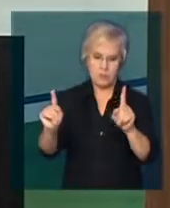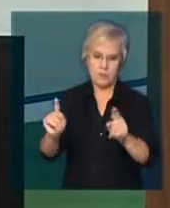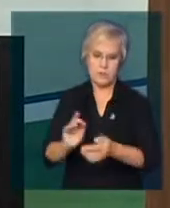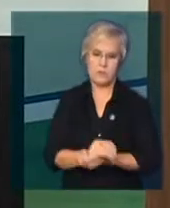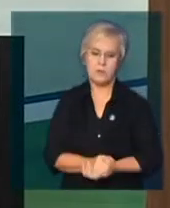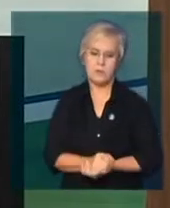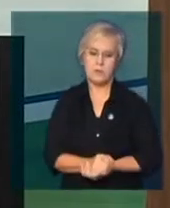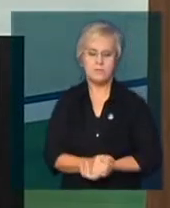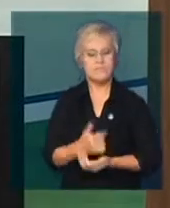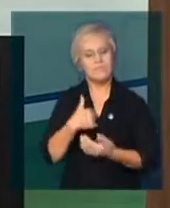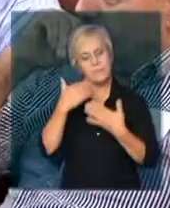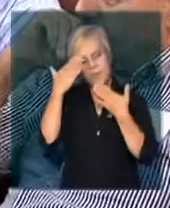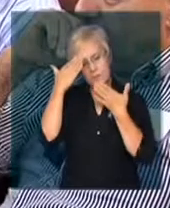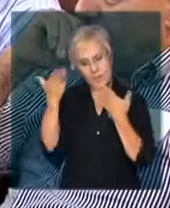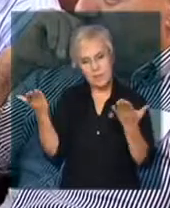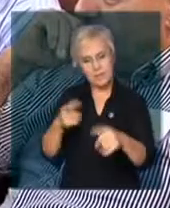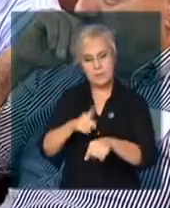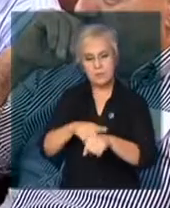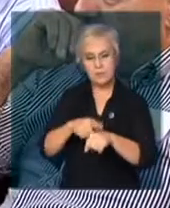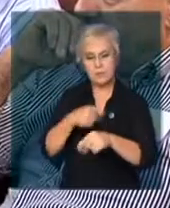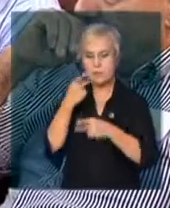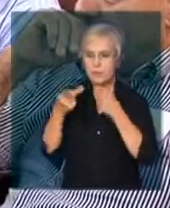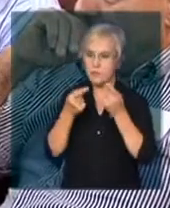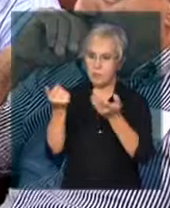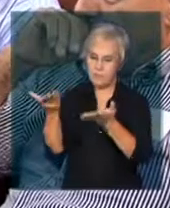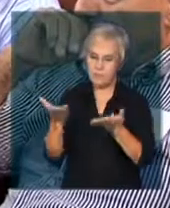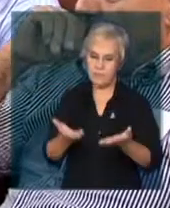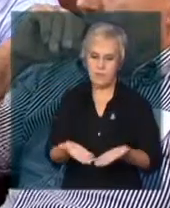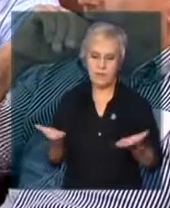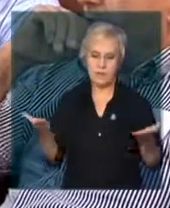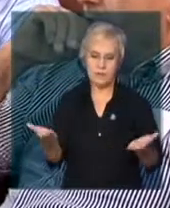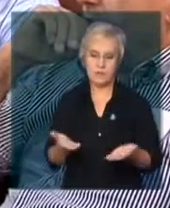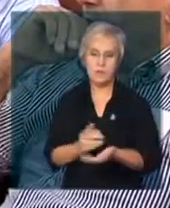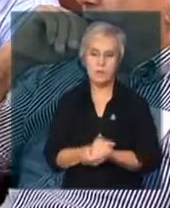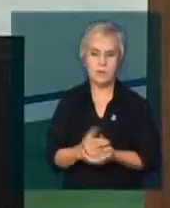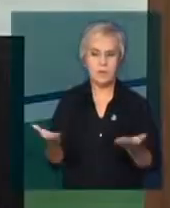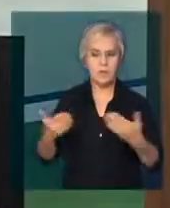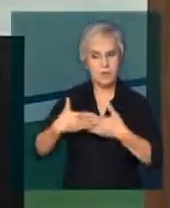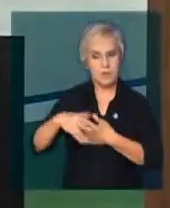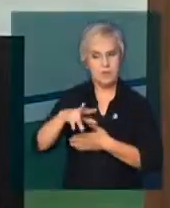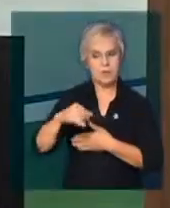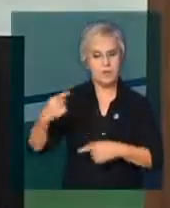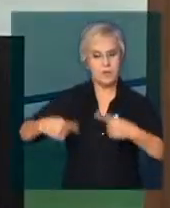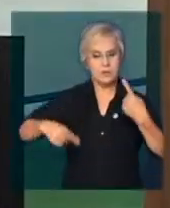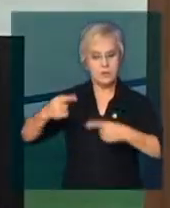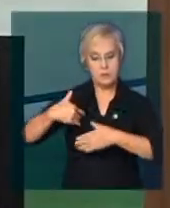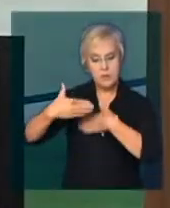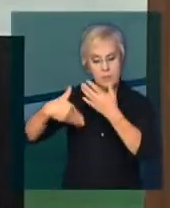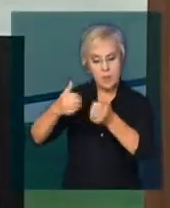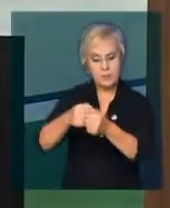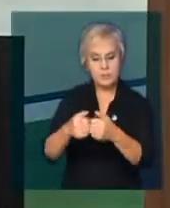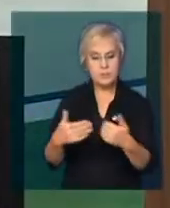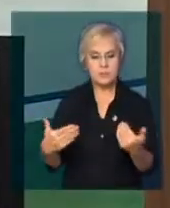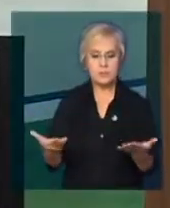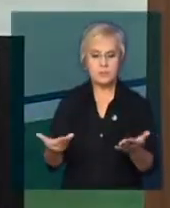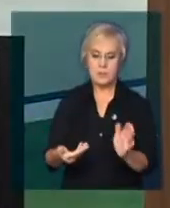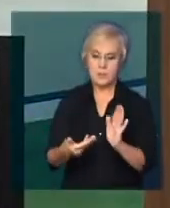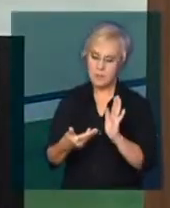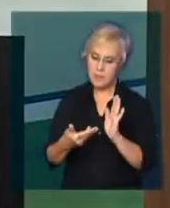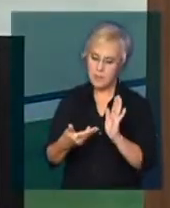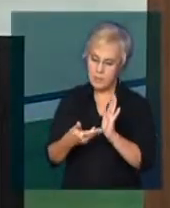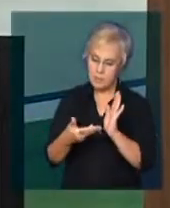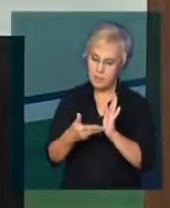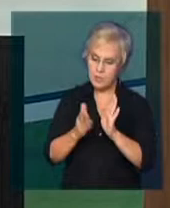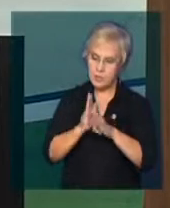Meus amigos, eu agradeço essa recepção de todos vocês, vocês vão ter aqui o debate fluindo, e a Câmara